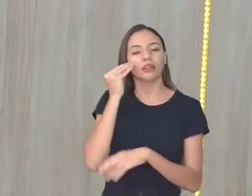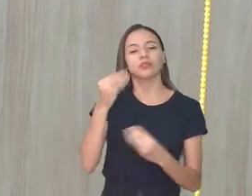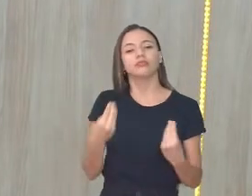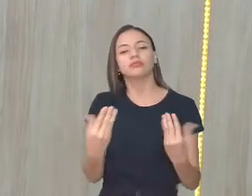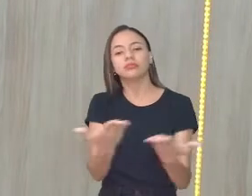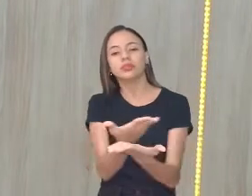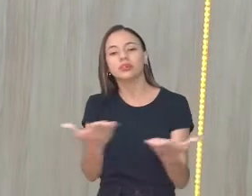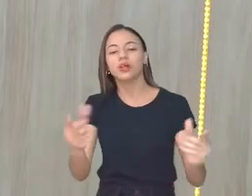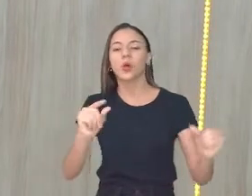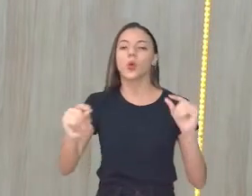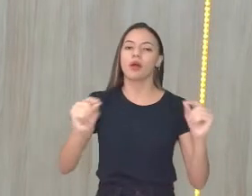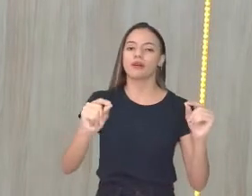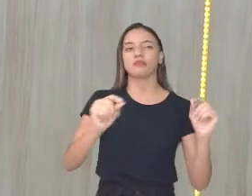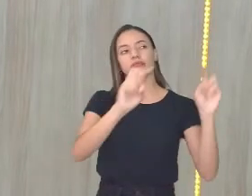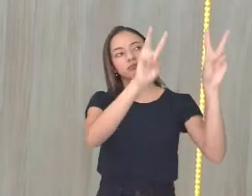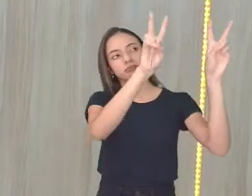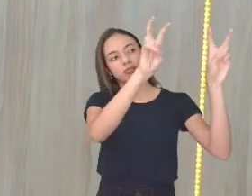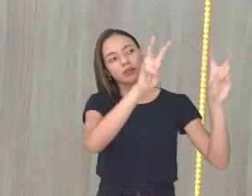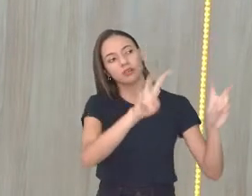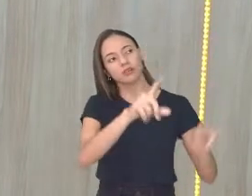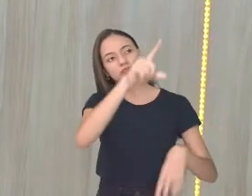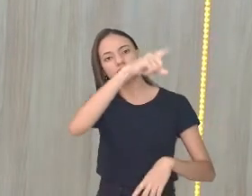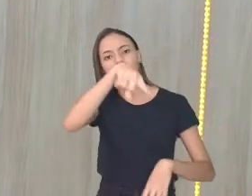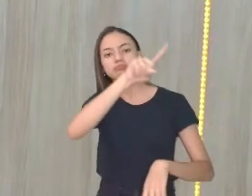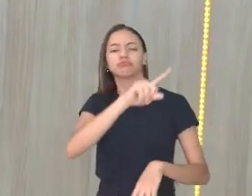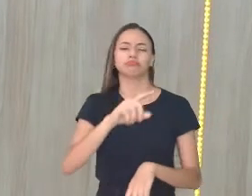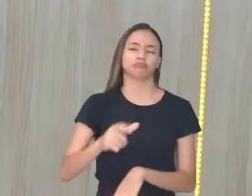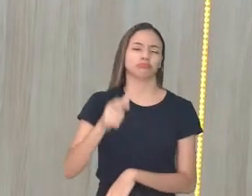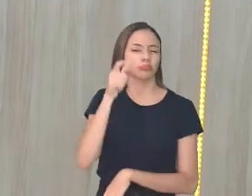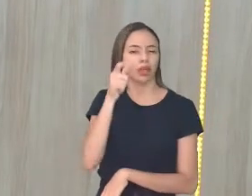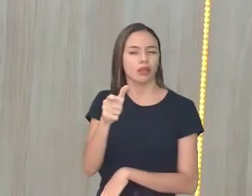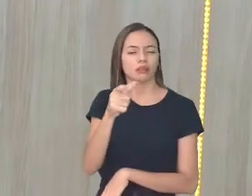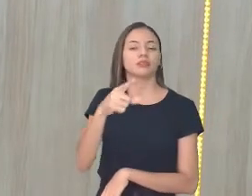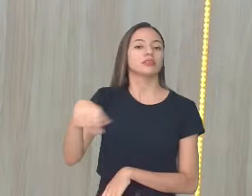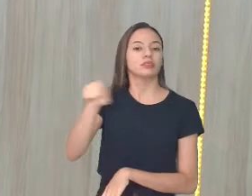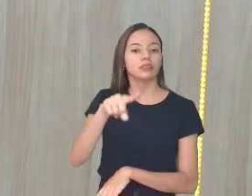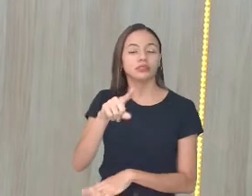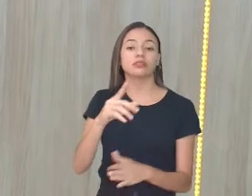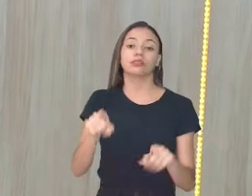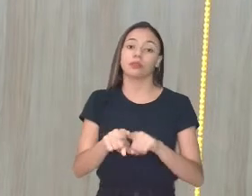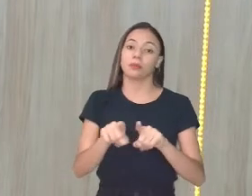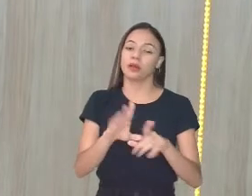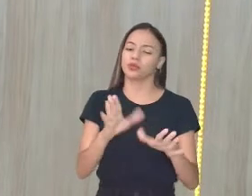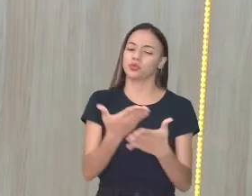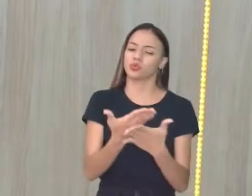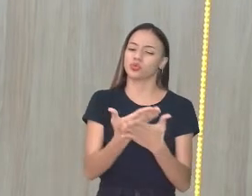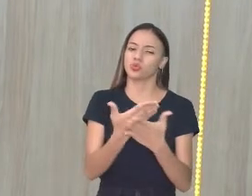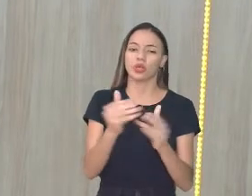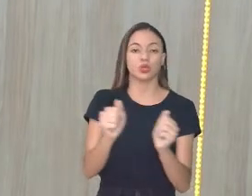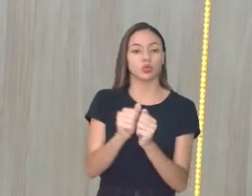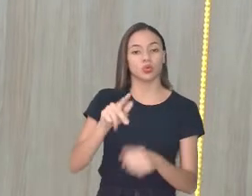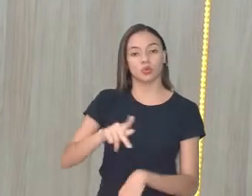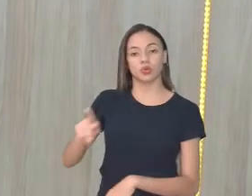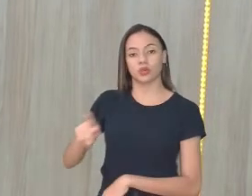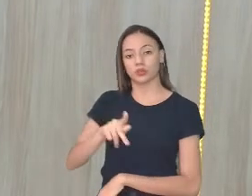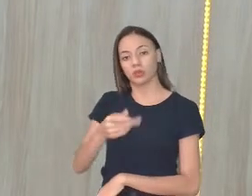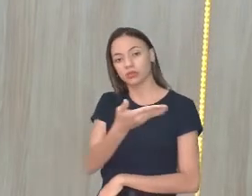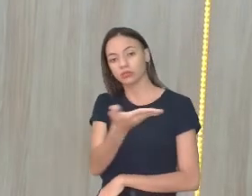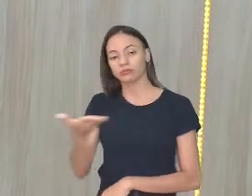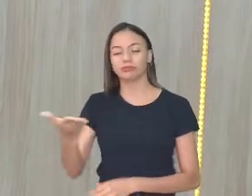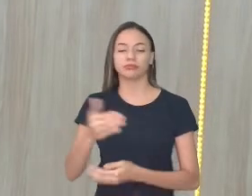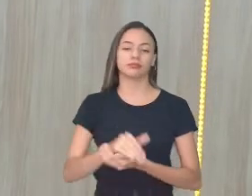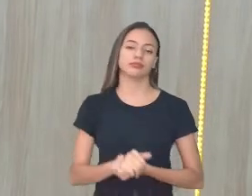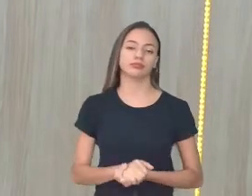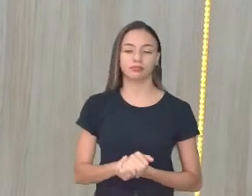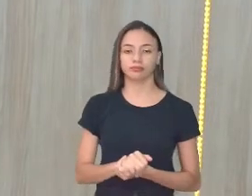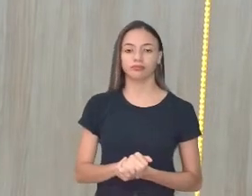aí temas, né, que são interessantes, temas que vocês estão trabalhando com os professores de vocês, de